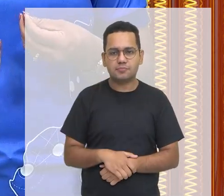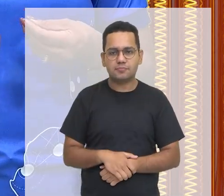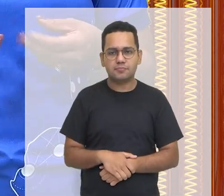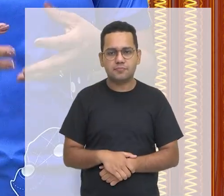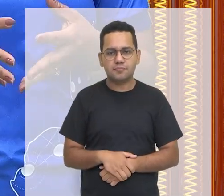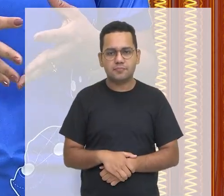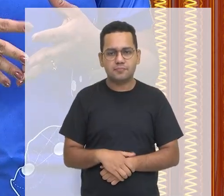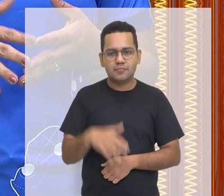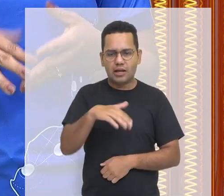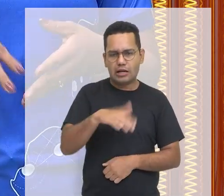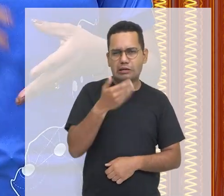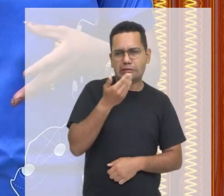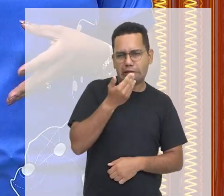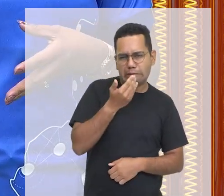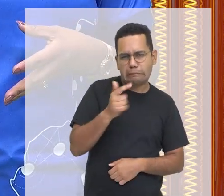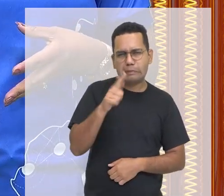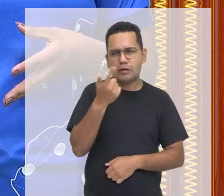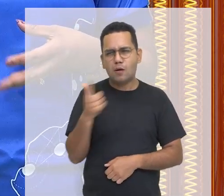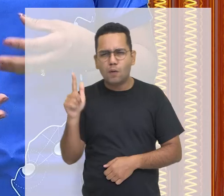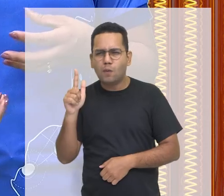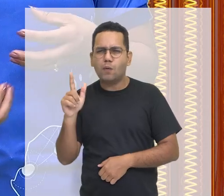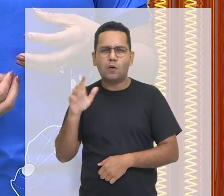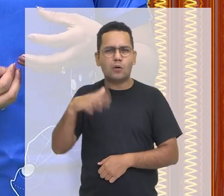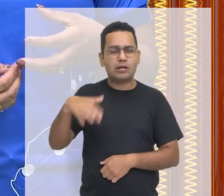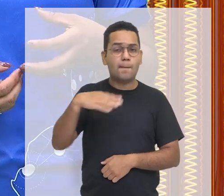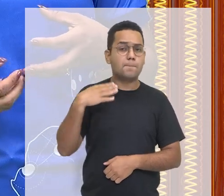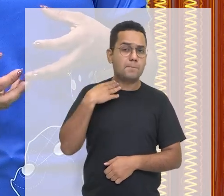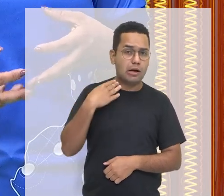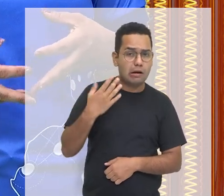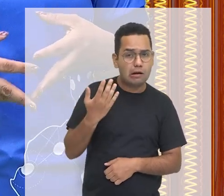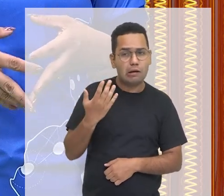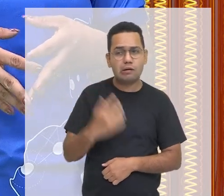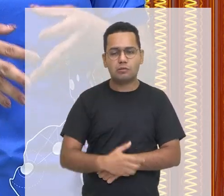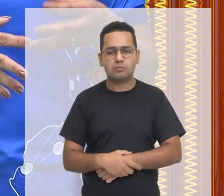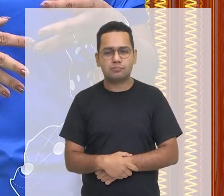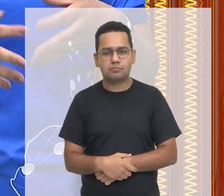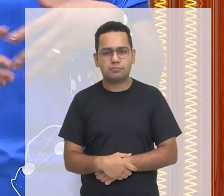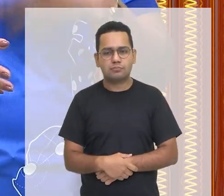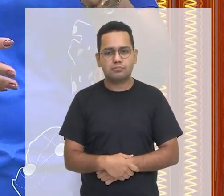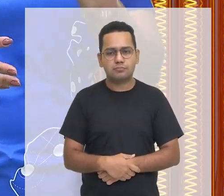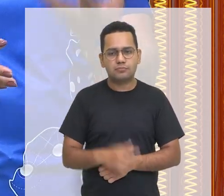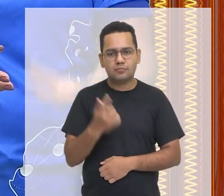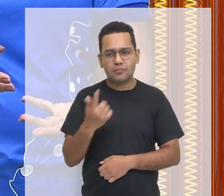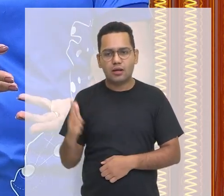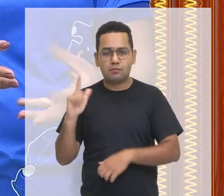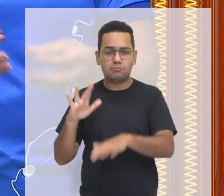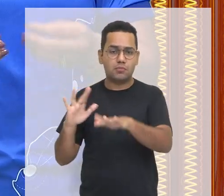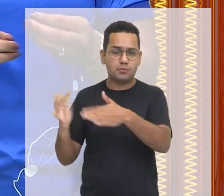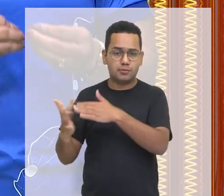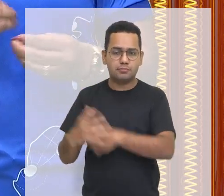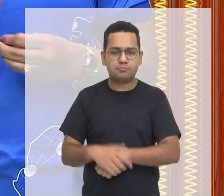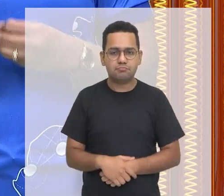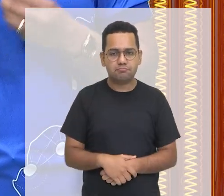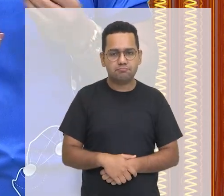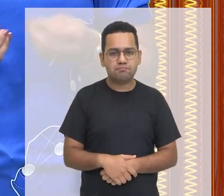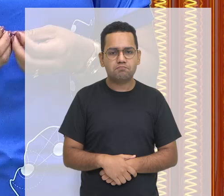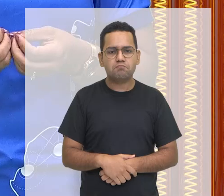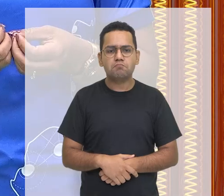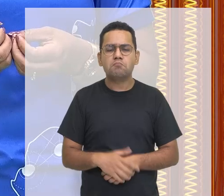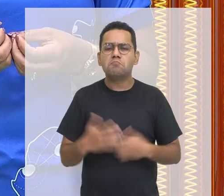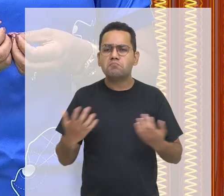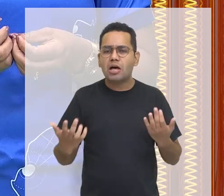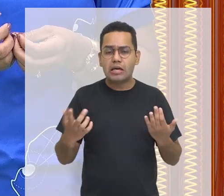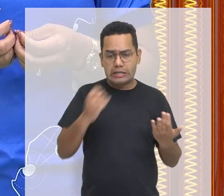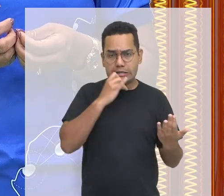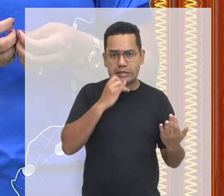como redes de cartões de crédito, ou como redes de redes sociais, né? Todas essas